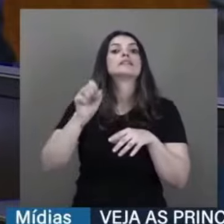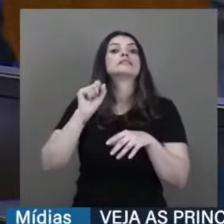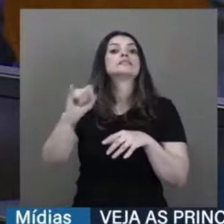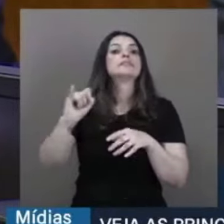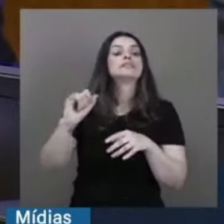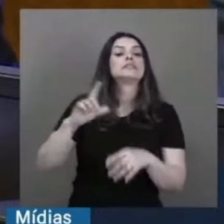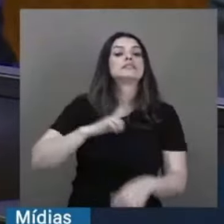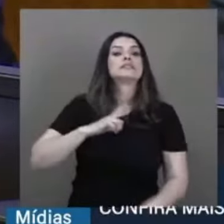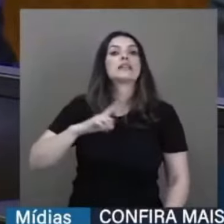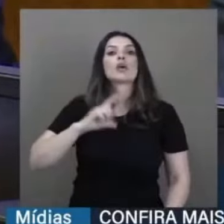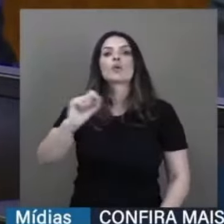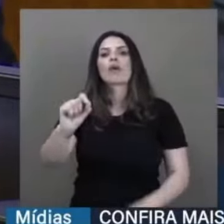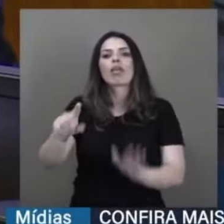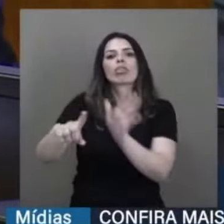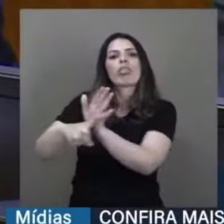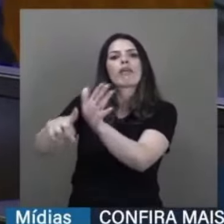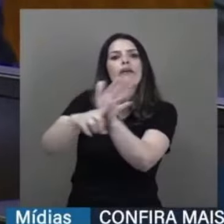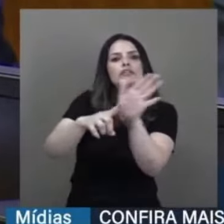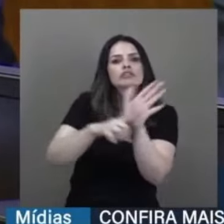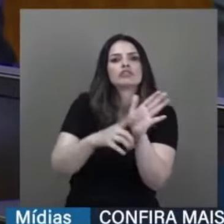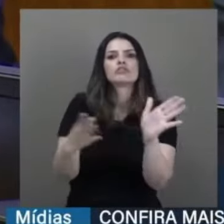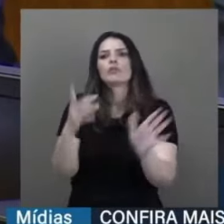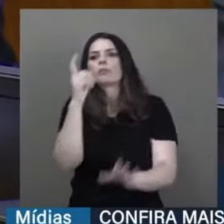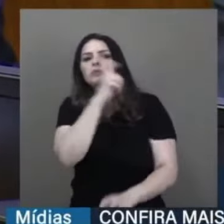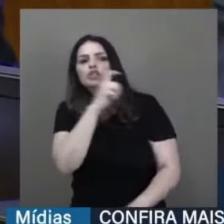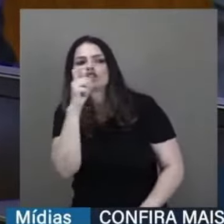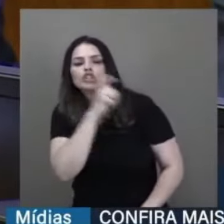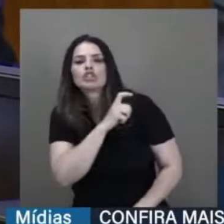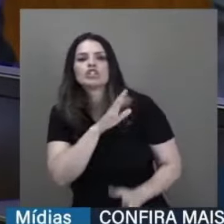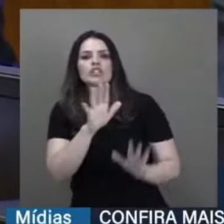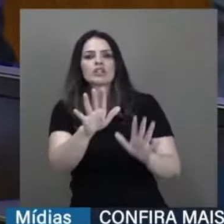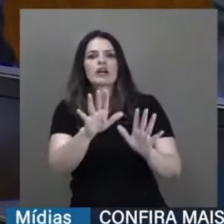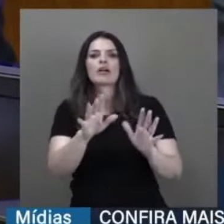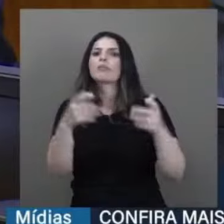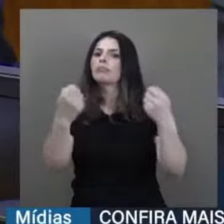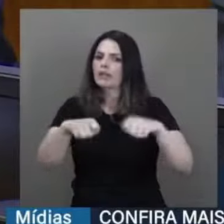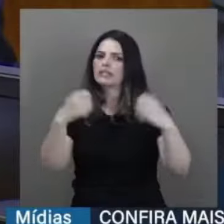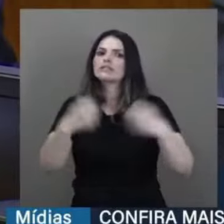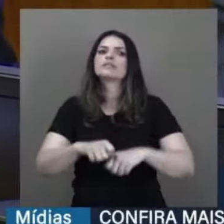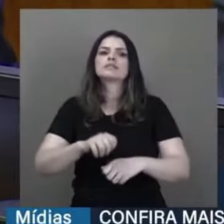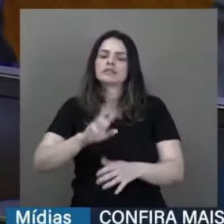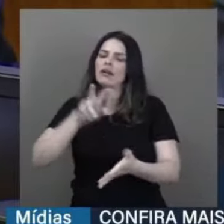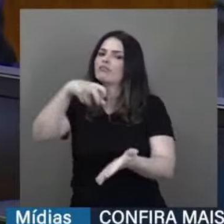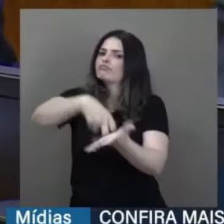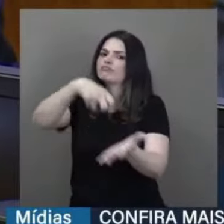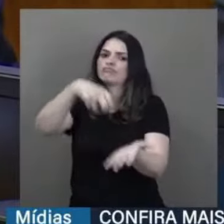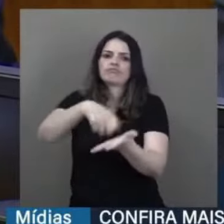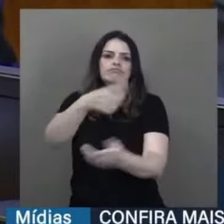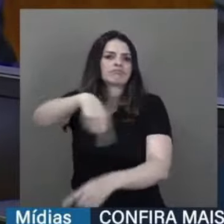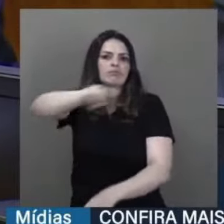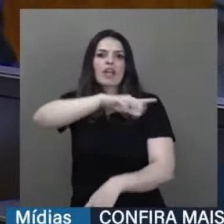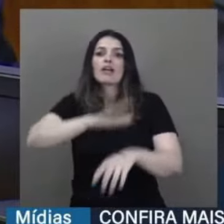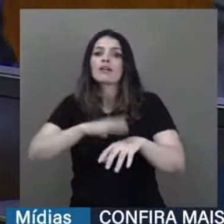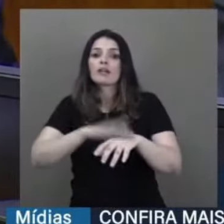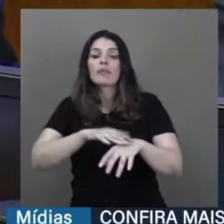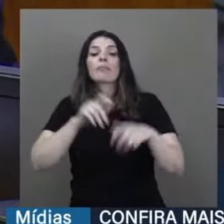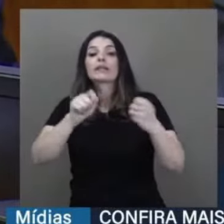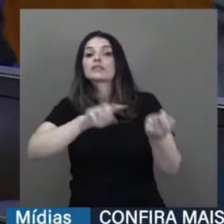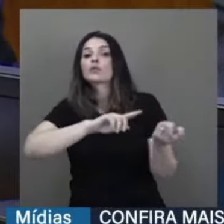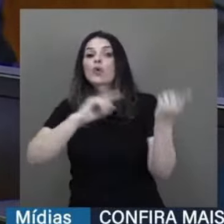externalidades negativas e ao contrário potencializar benefícios à sociedade de